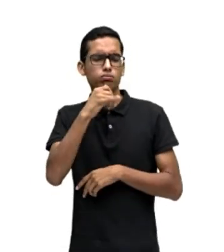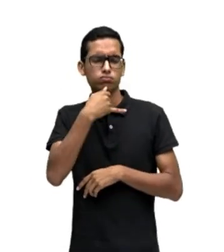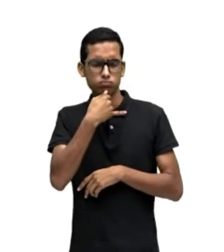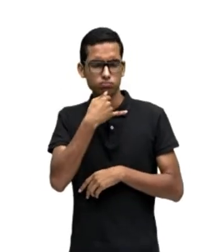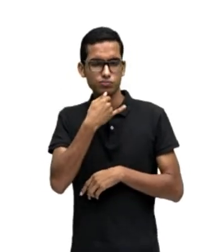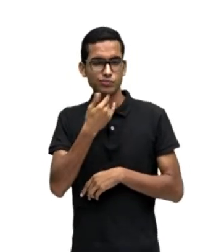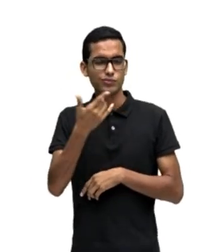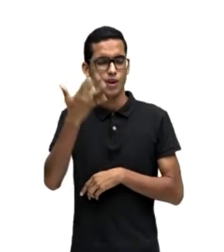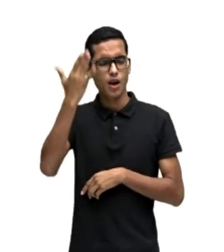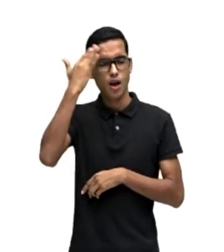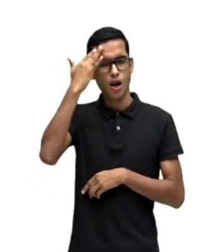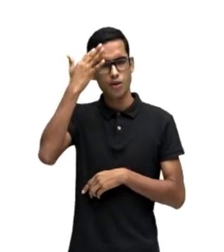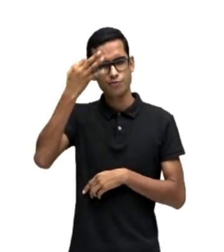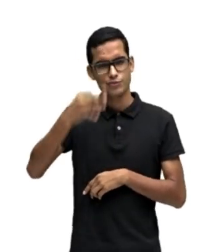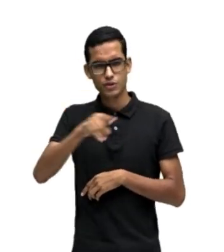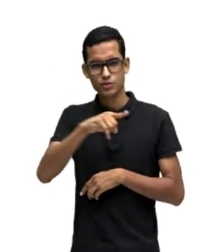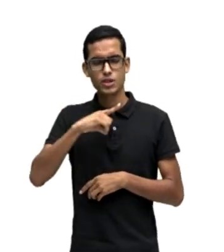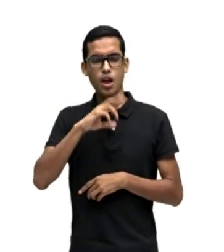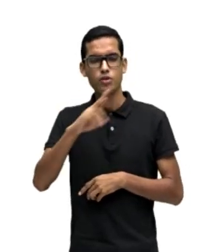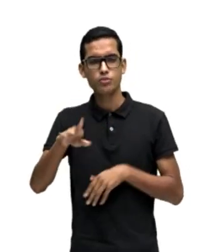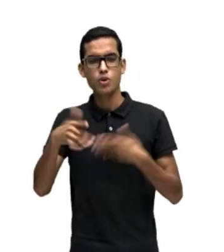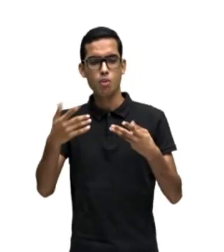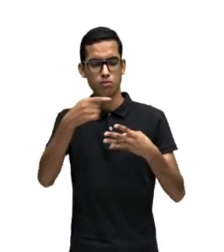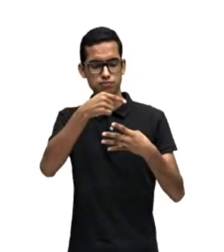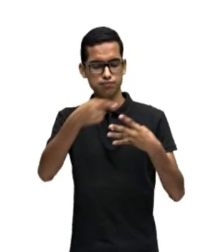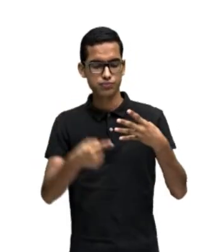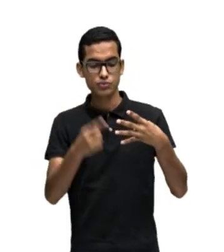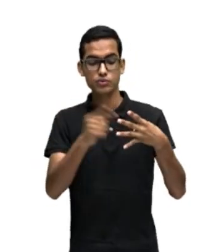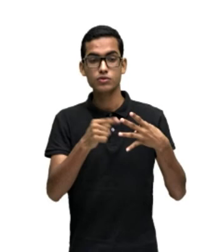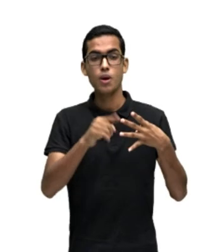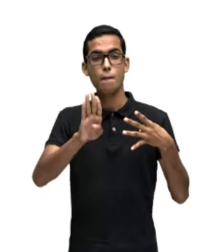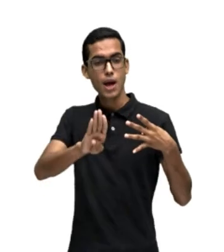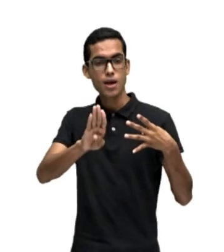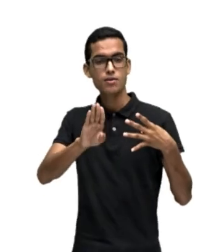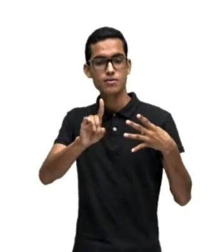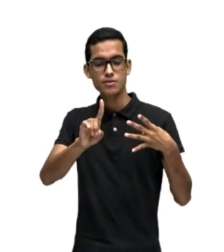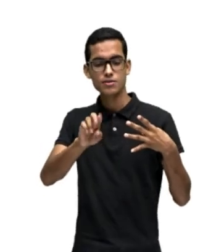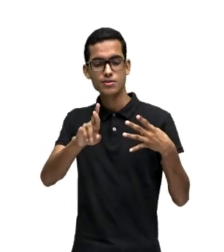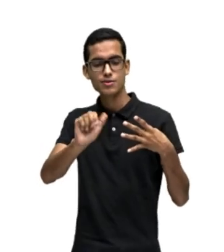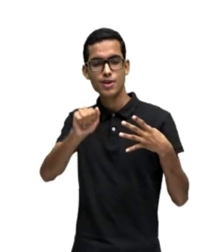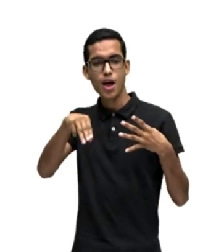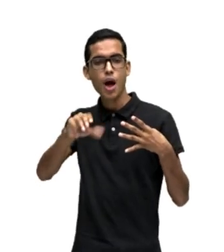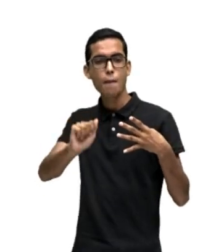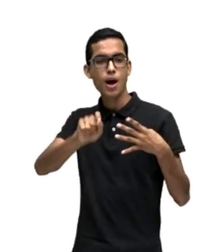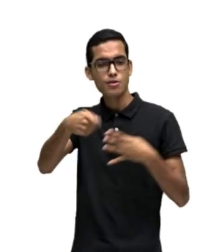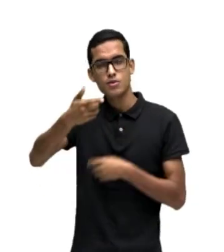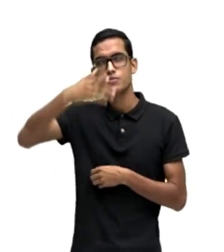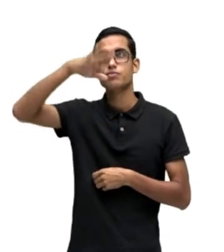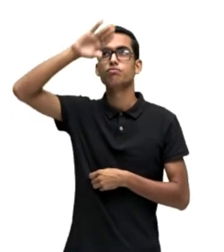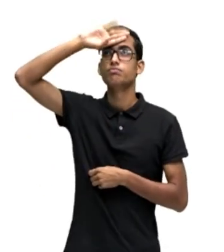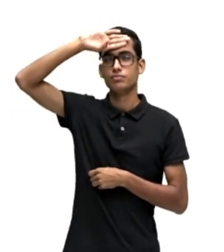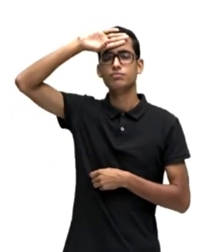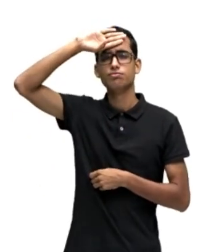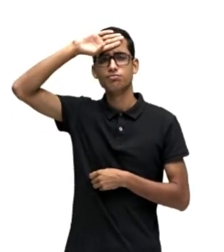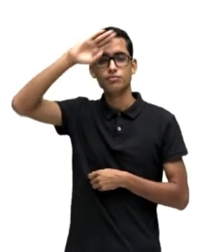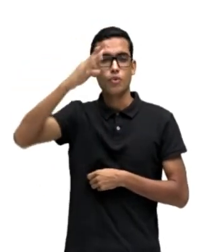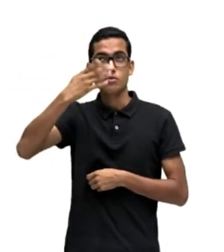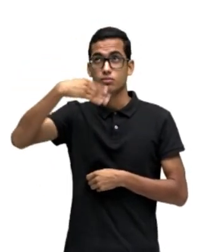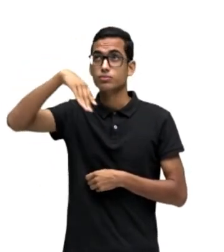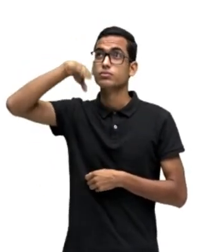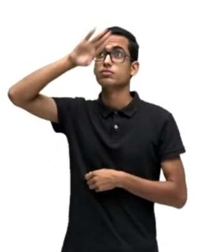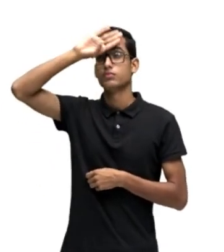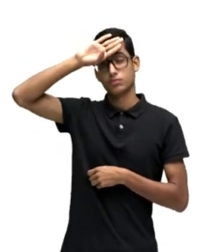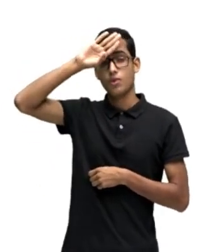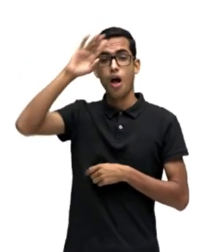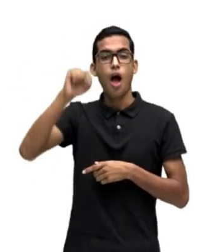responderam corretamente, que é o drama. Quando a gente fala de tristeza, a gente já pensa logo em drama, né? O drama, ele é uma peça